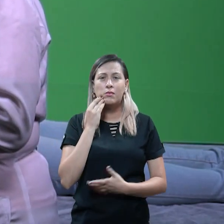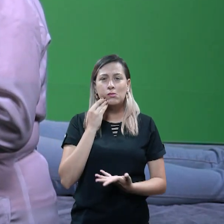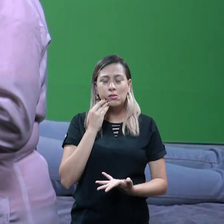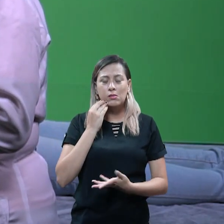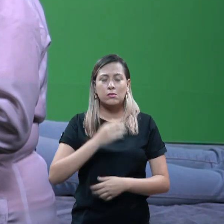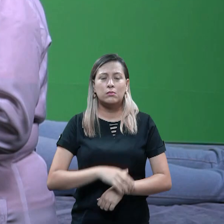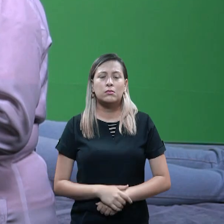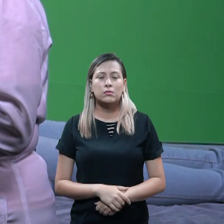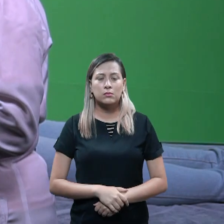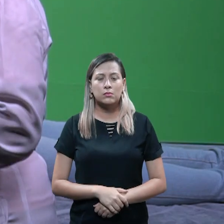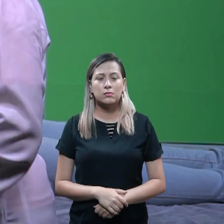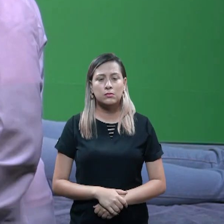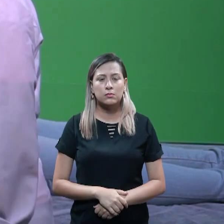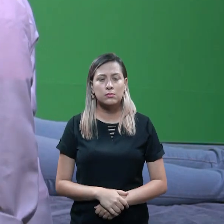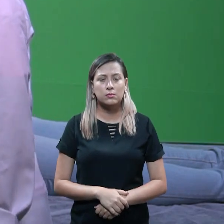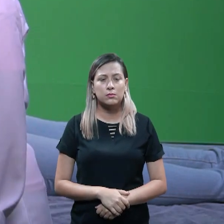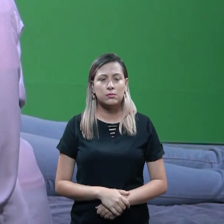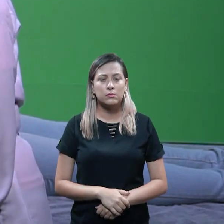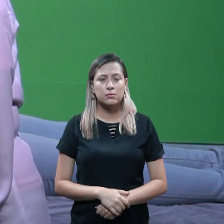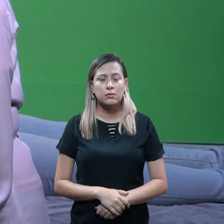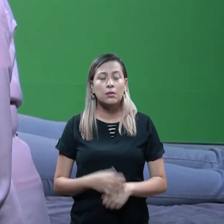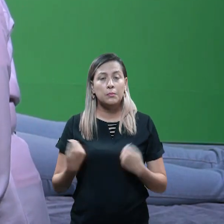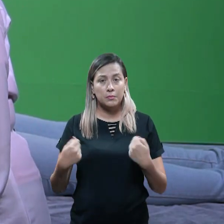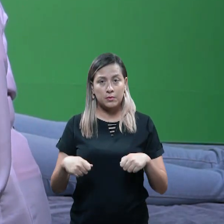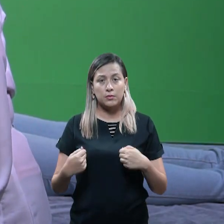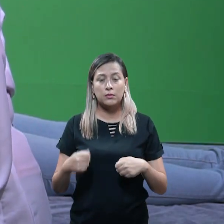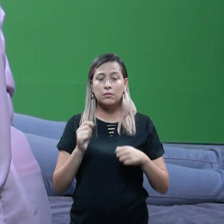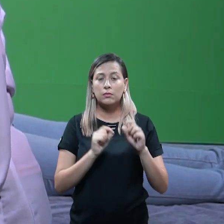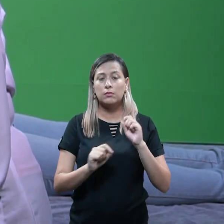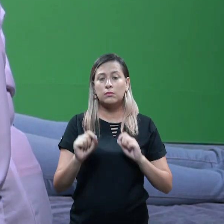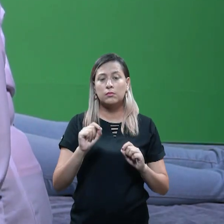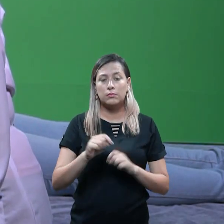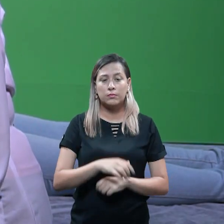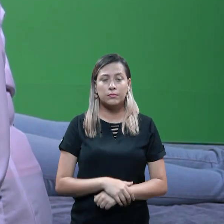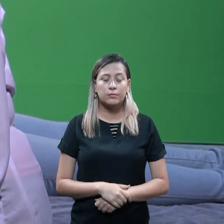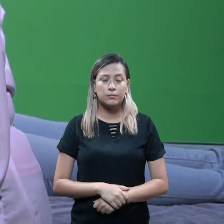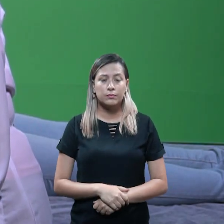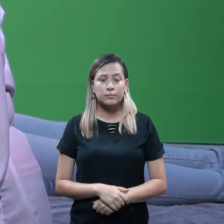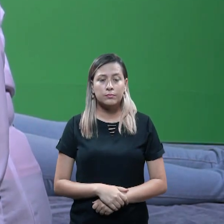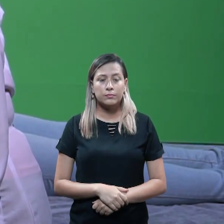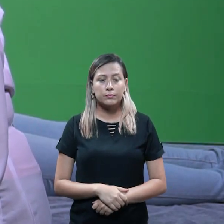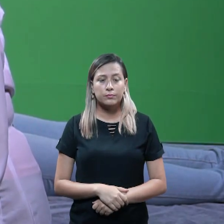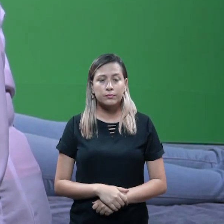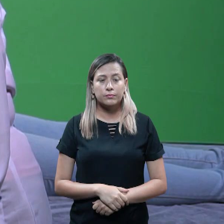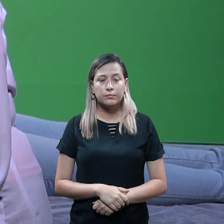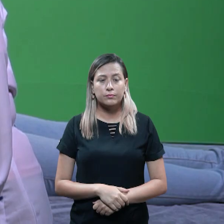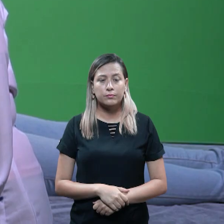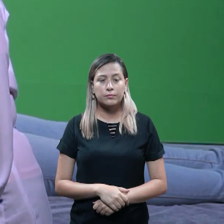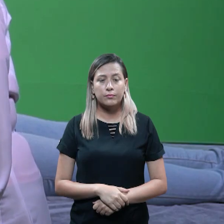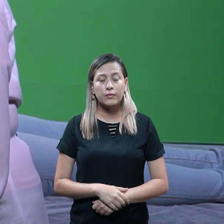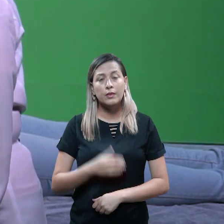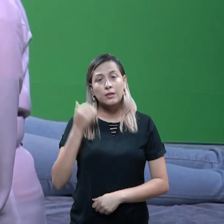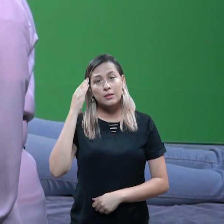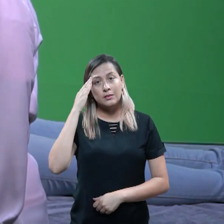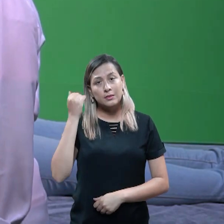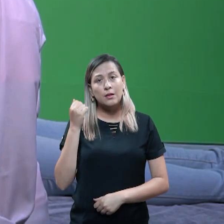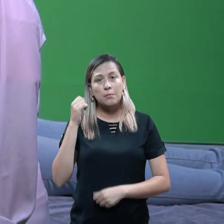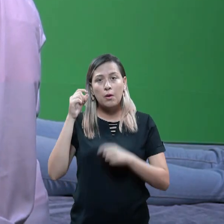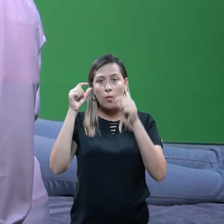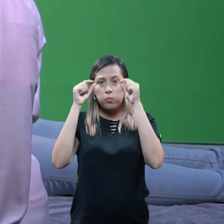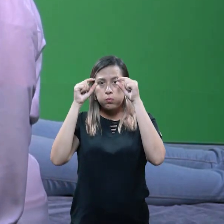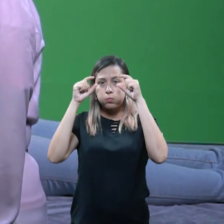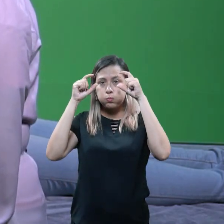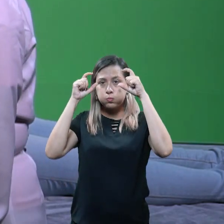a gente precisou fazer? Eu precisei verificar primeiro a largura dessa